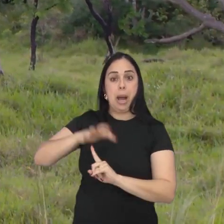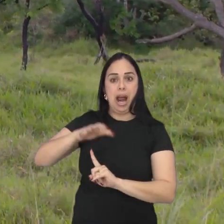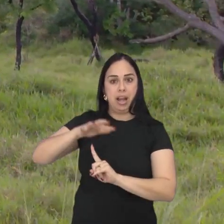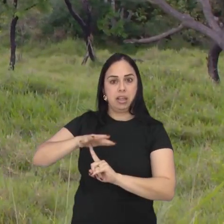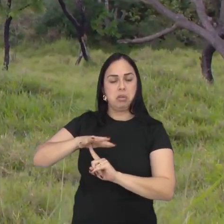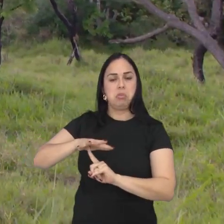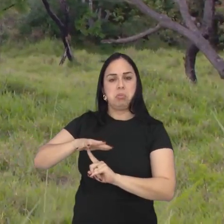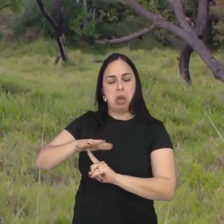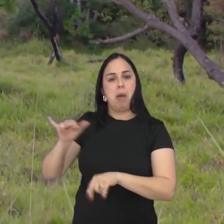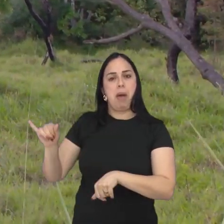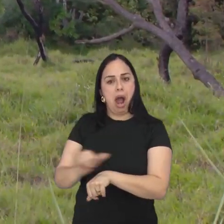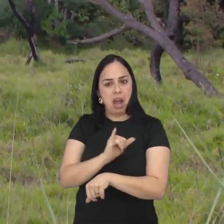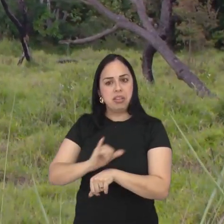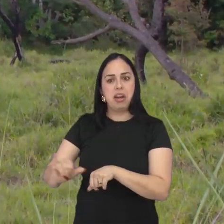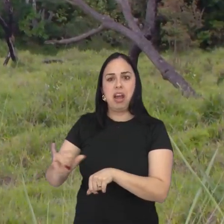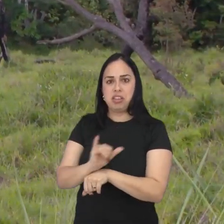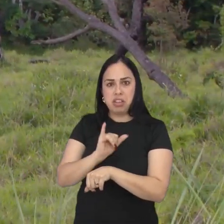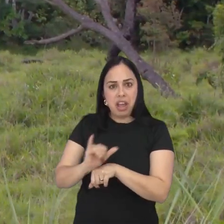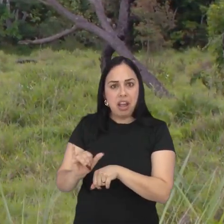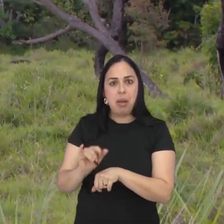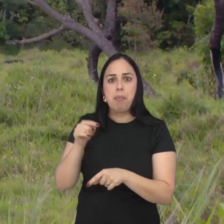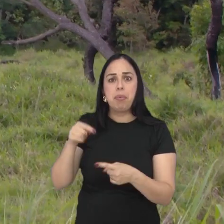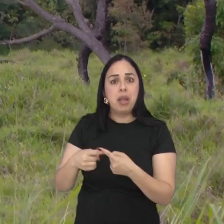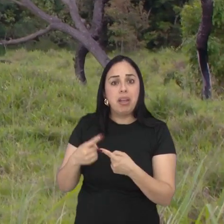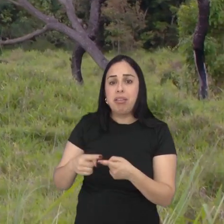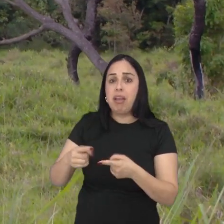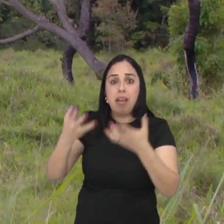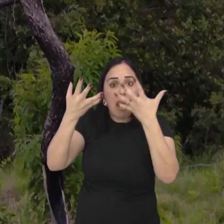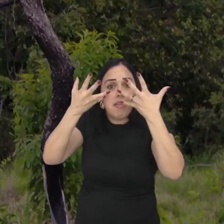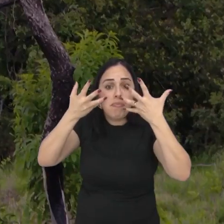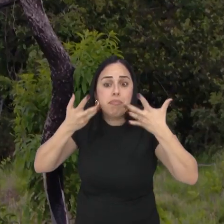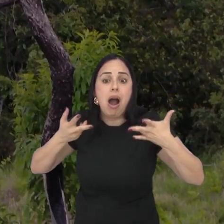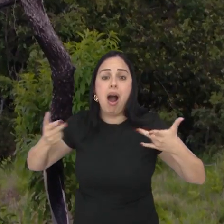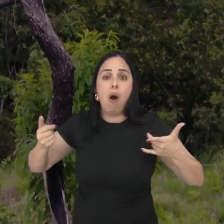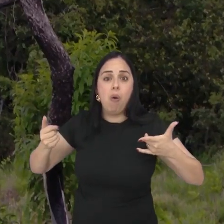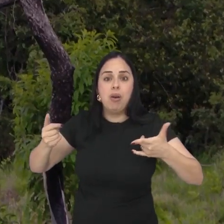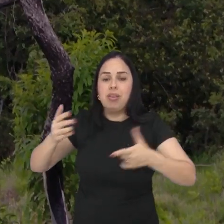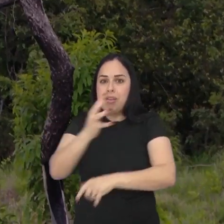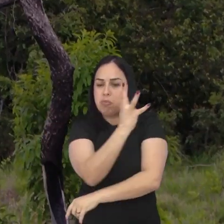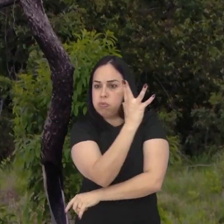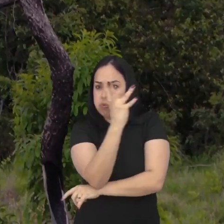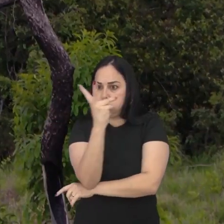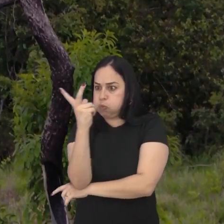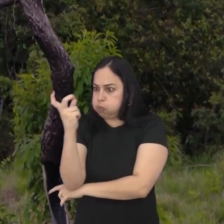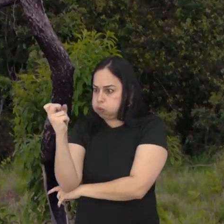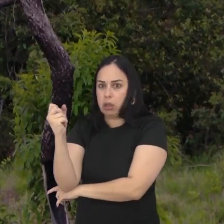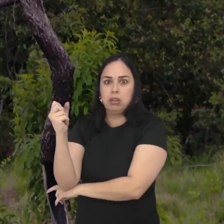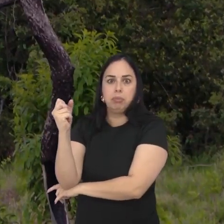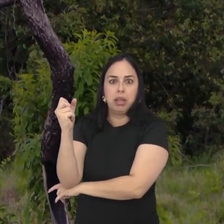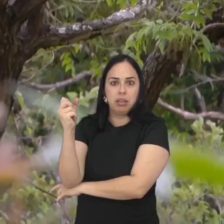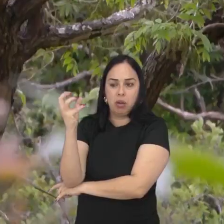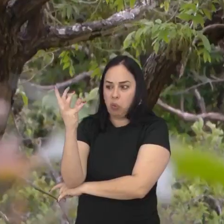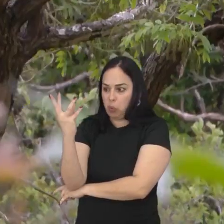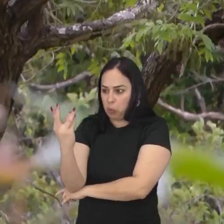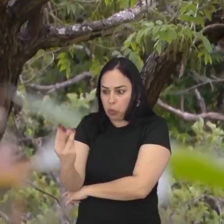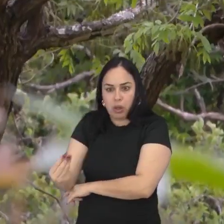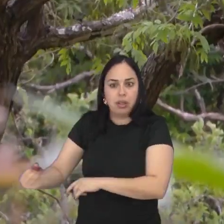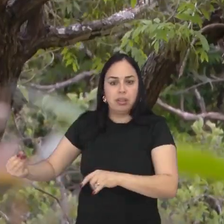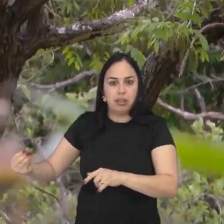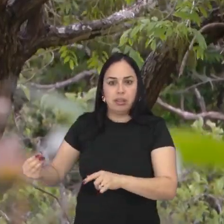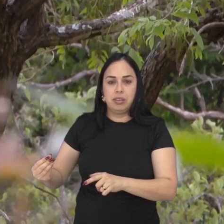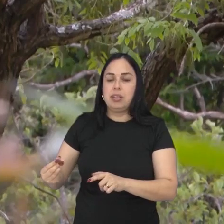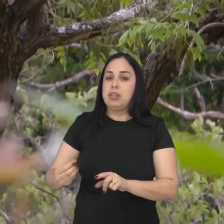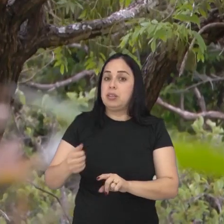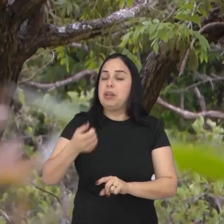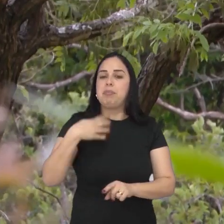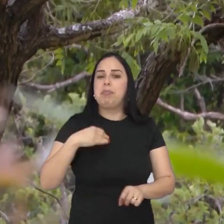preservação desse bioma que acolhe espécies ameaçadas de extinção. E o próprio Cerrado também está em risco no país. Só nos